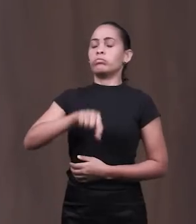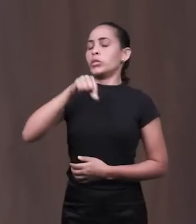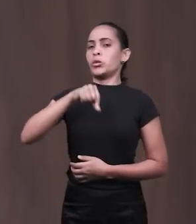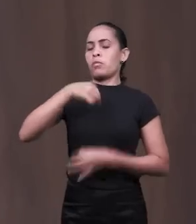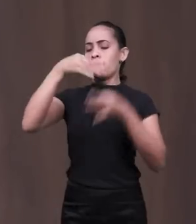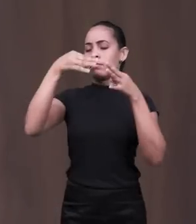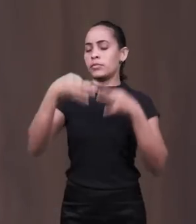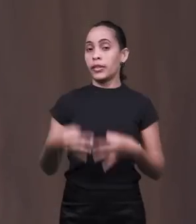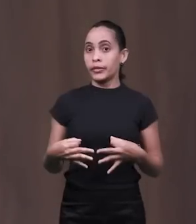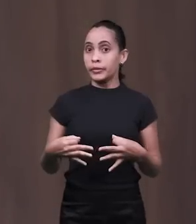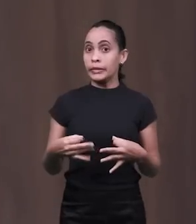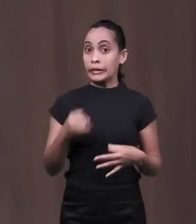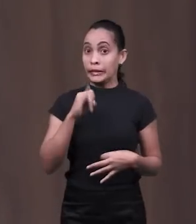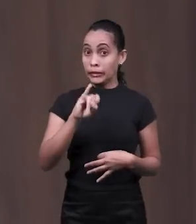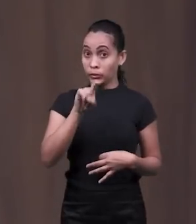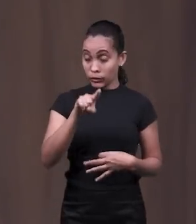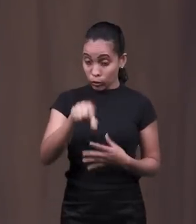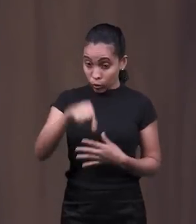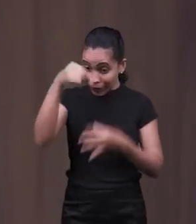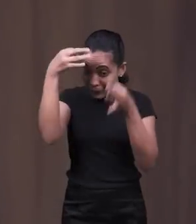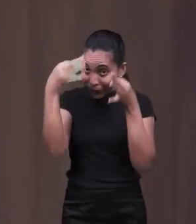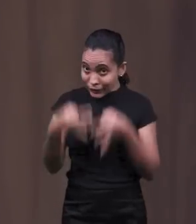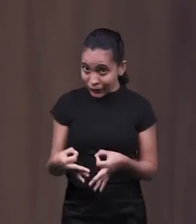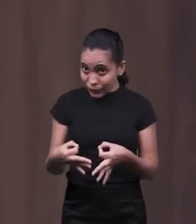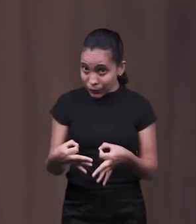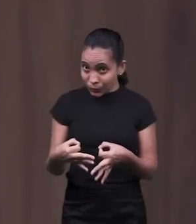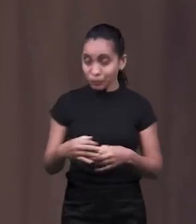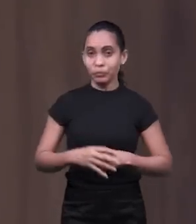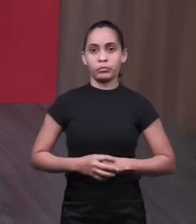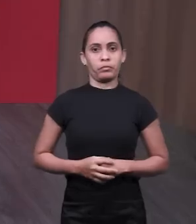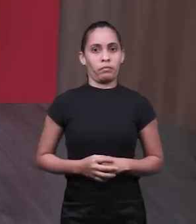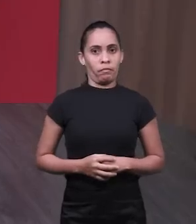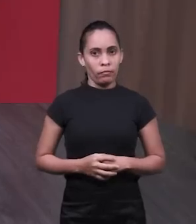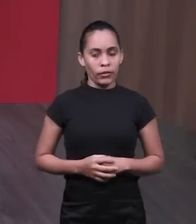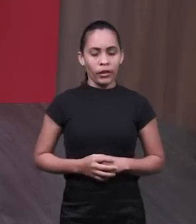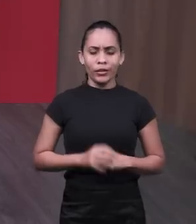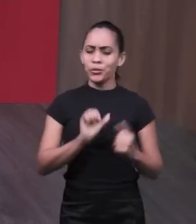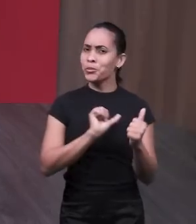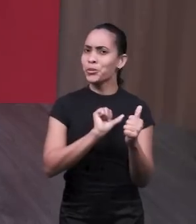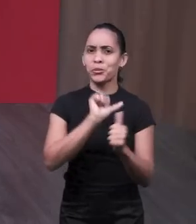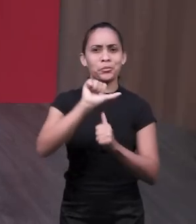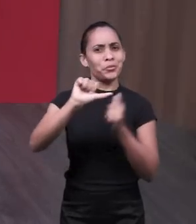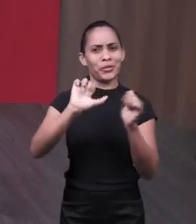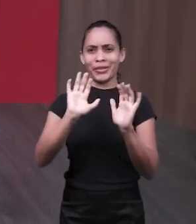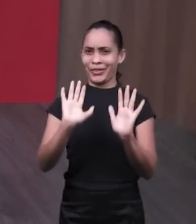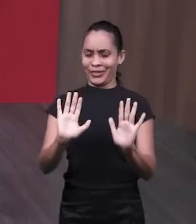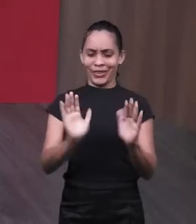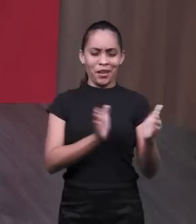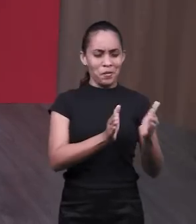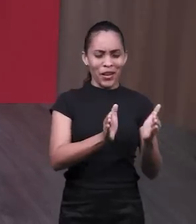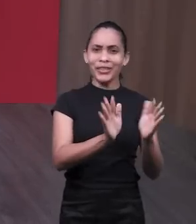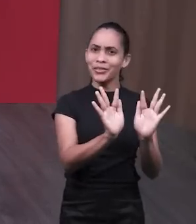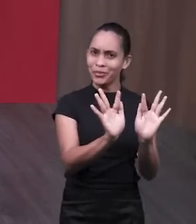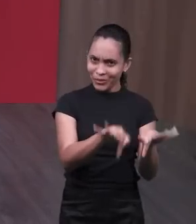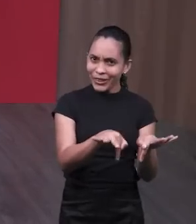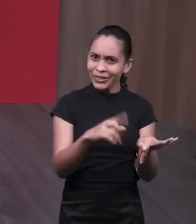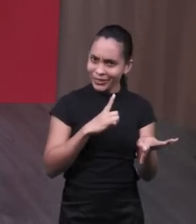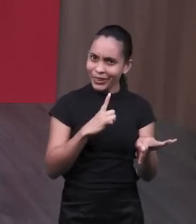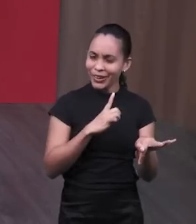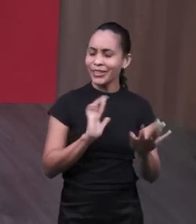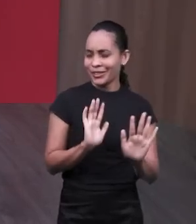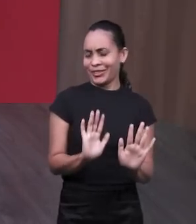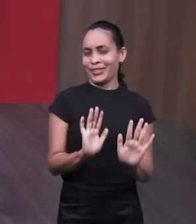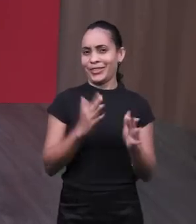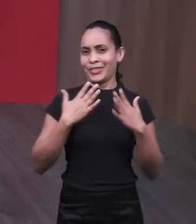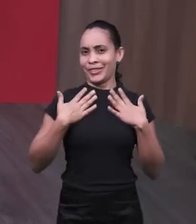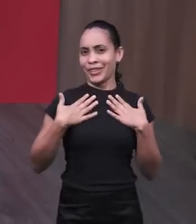definido. Porque se você ficar definido, se você estiver firme no Senhor, essa fase passa, pastor Sérgio. Amém. Essa fase passa, né, pastor Marcelo?